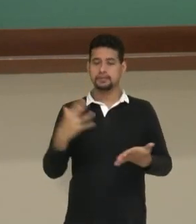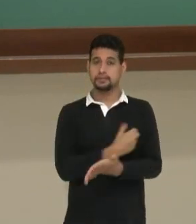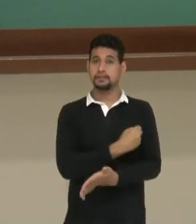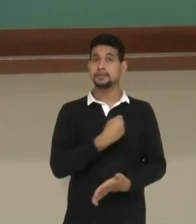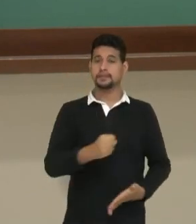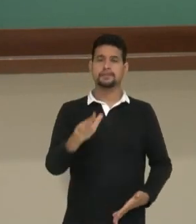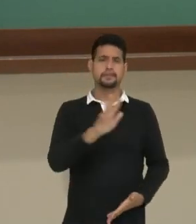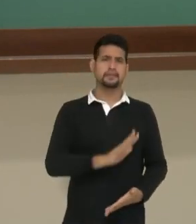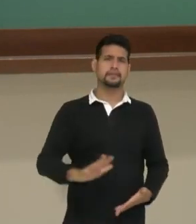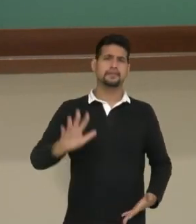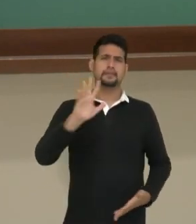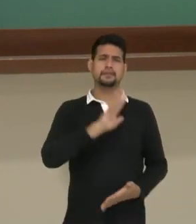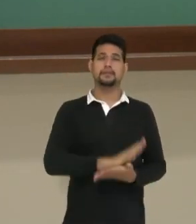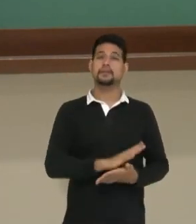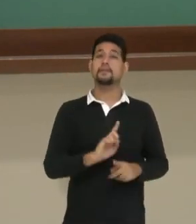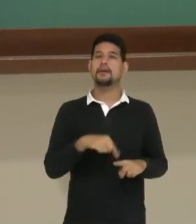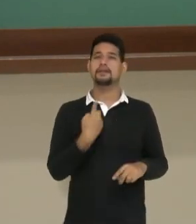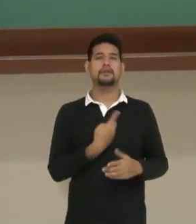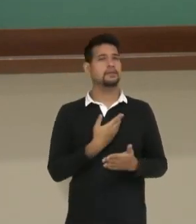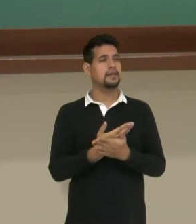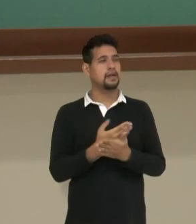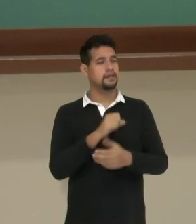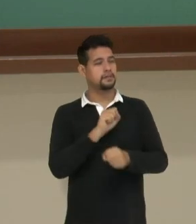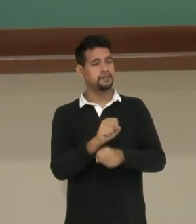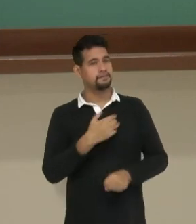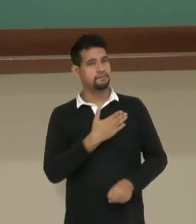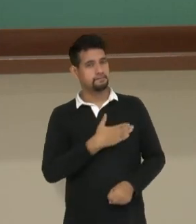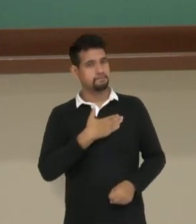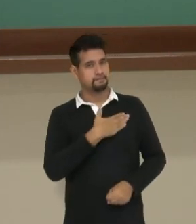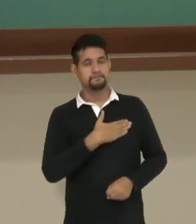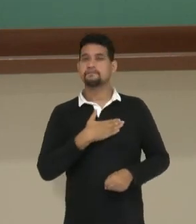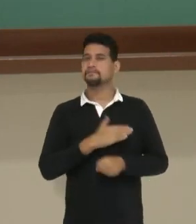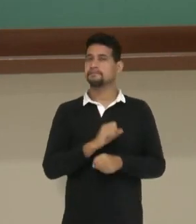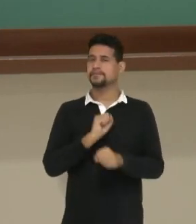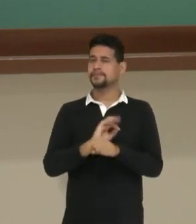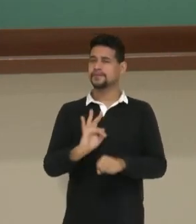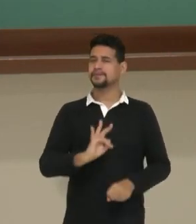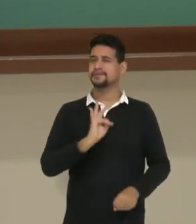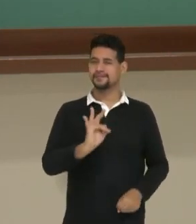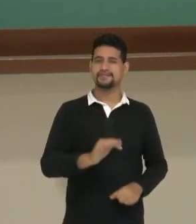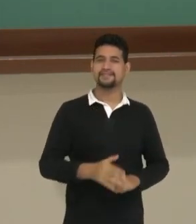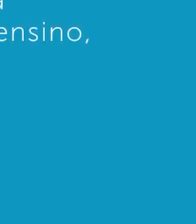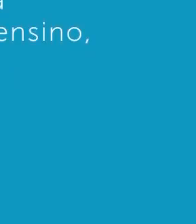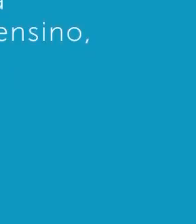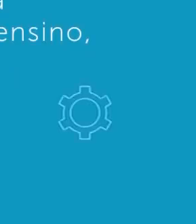dessa região. E essa é a nossa aula, eu espero que vocês tenham gostado e até a próxima.